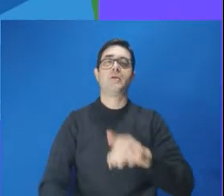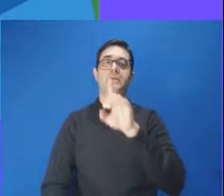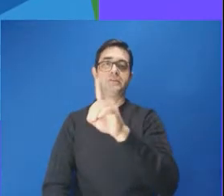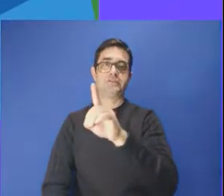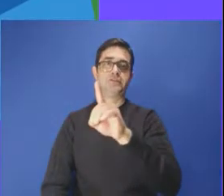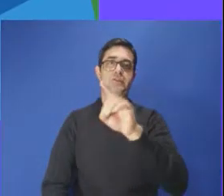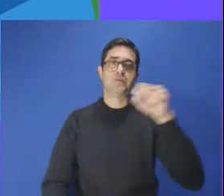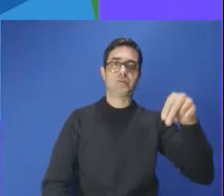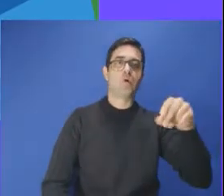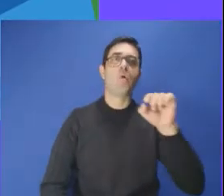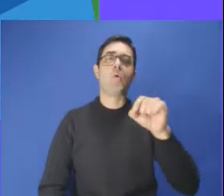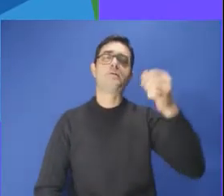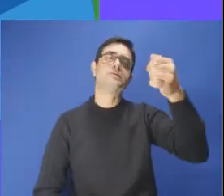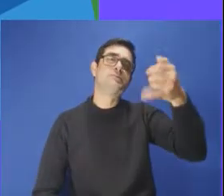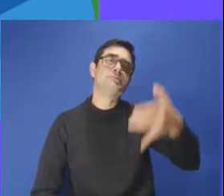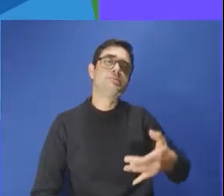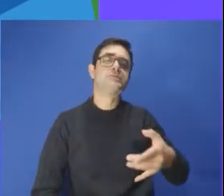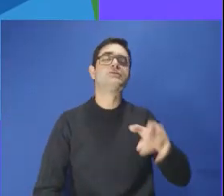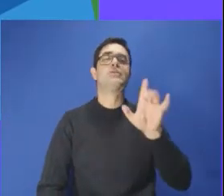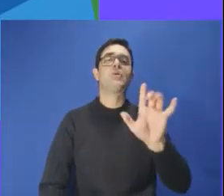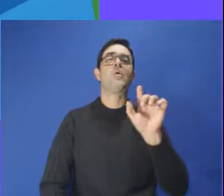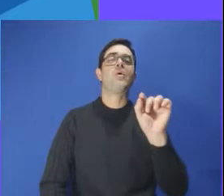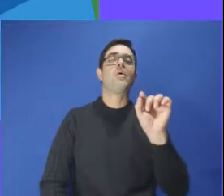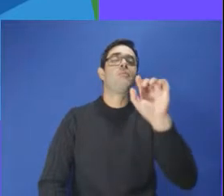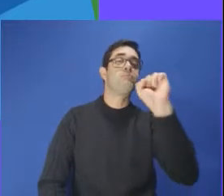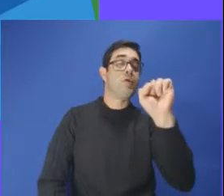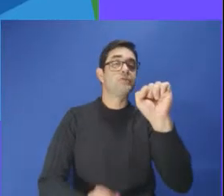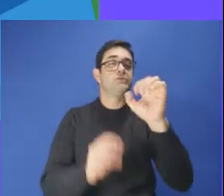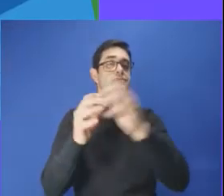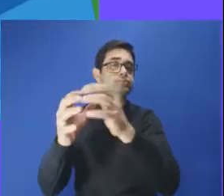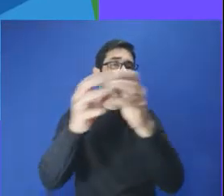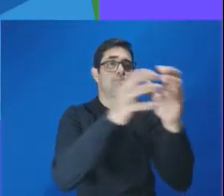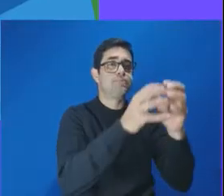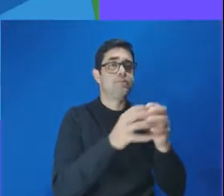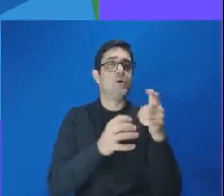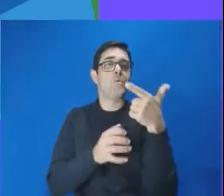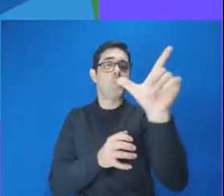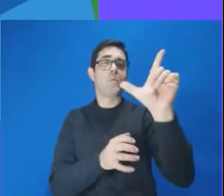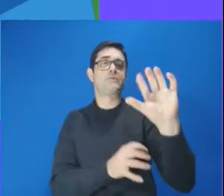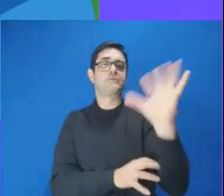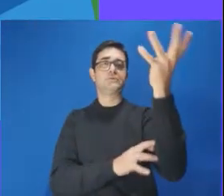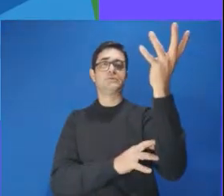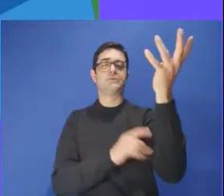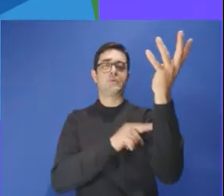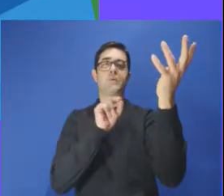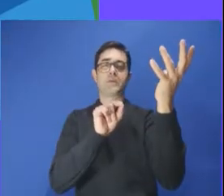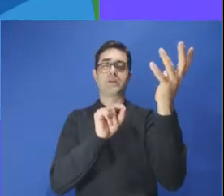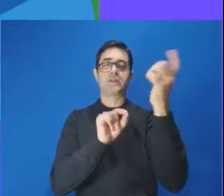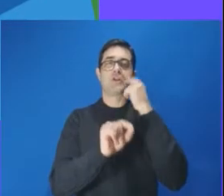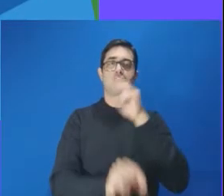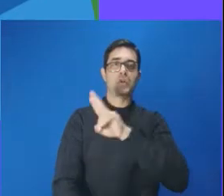esse conjunto de óxidos que podem estar envolvidos em um outro fenômeno chamado névoa fotoquímica, que eu também explicarei a